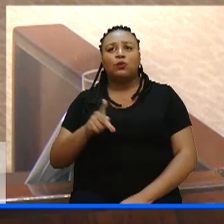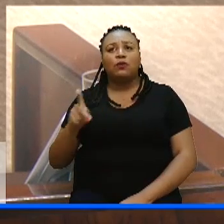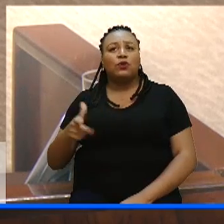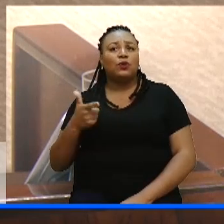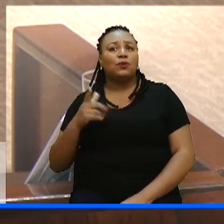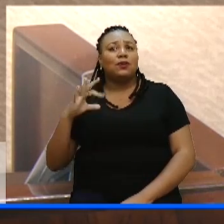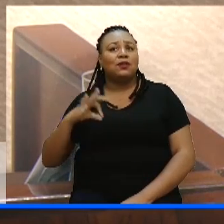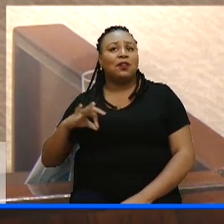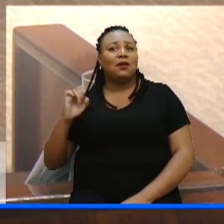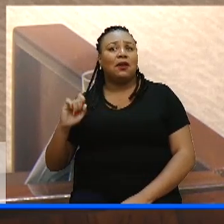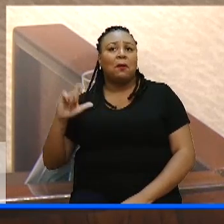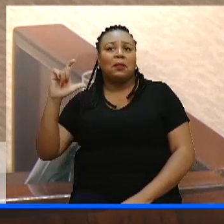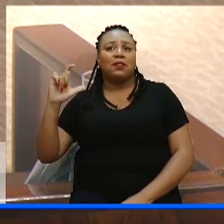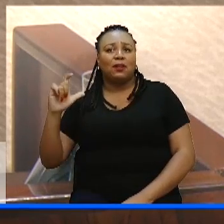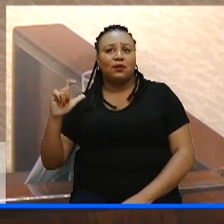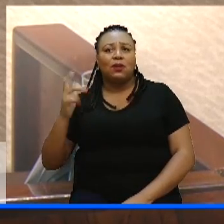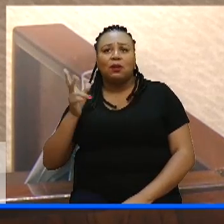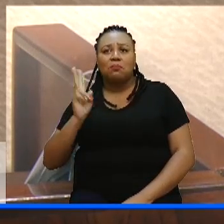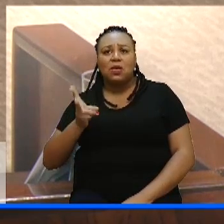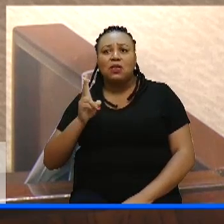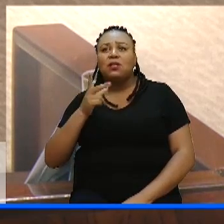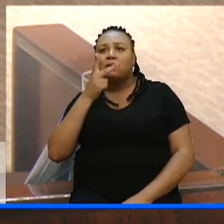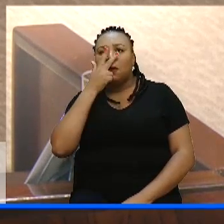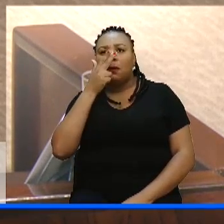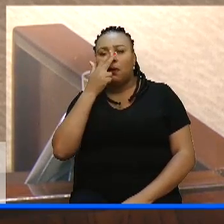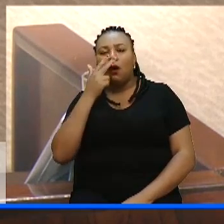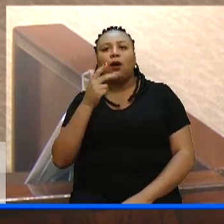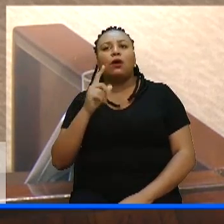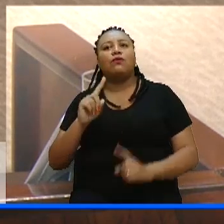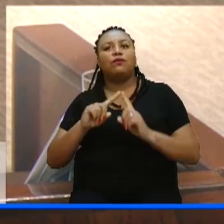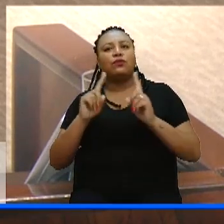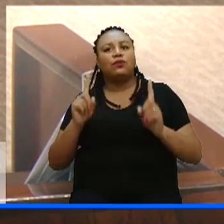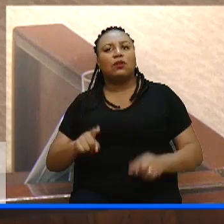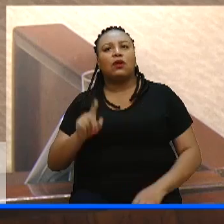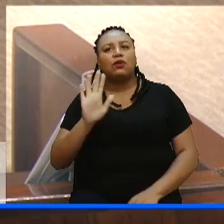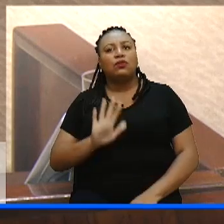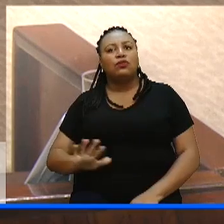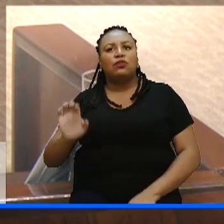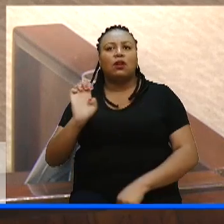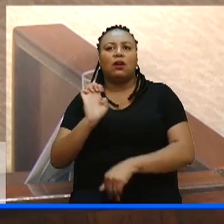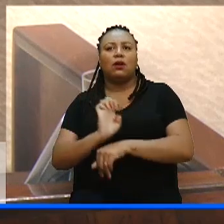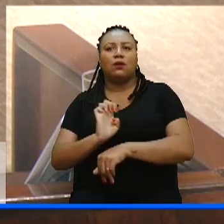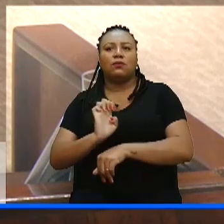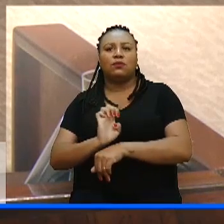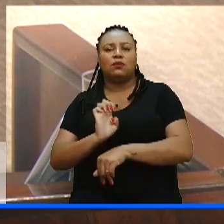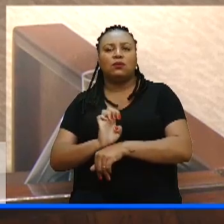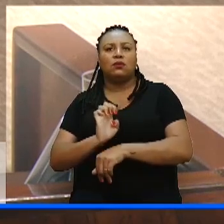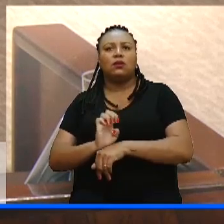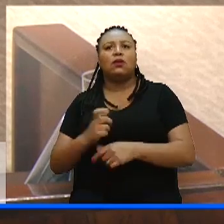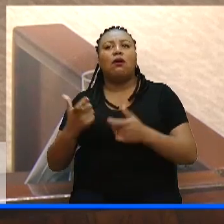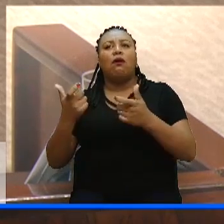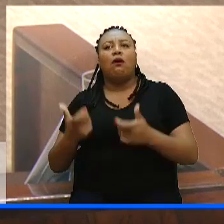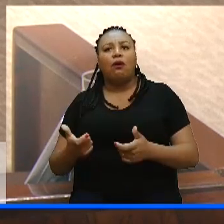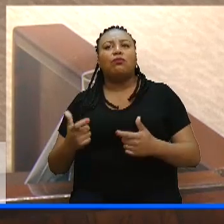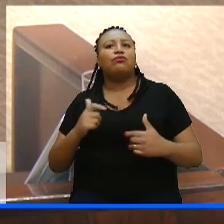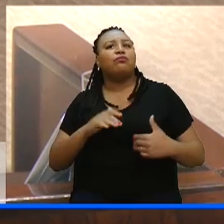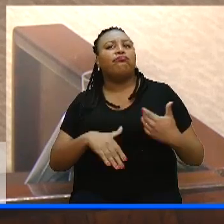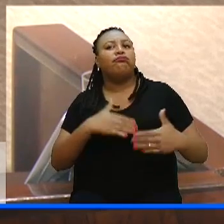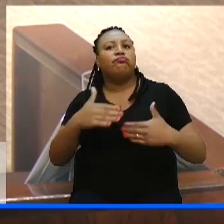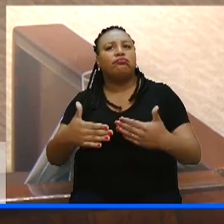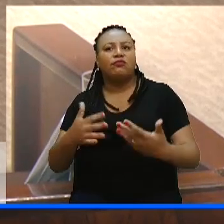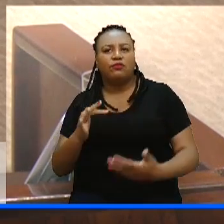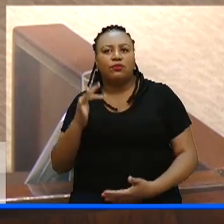reajuste de seus salários a mesma coisa acontece com o quadro geral do estado então onde é que nós vamos parar desse